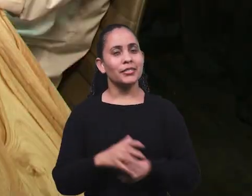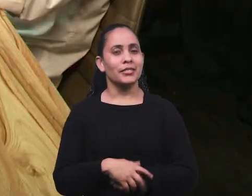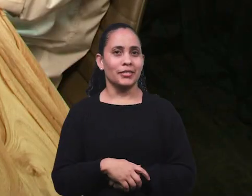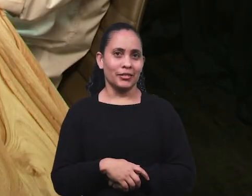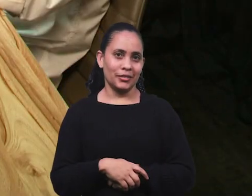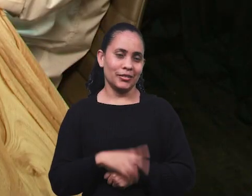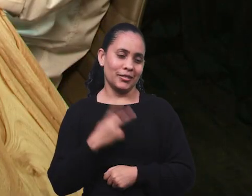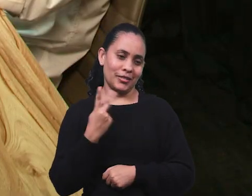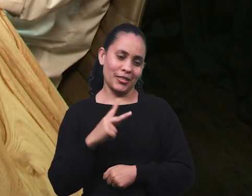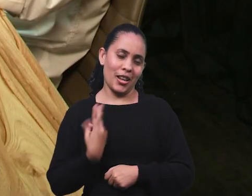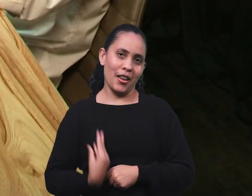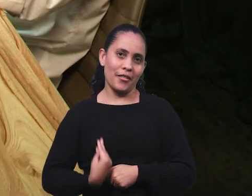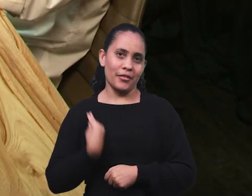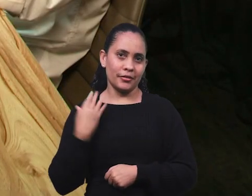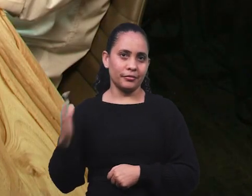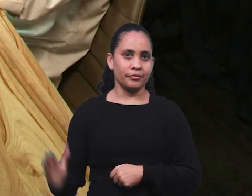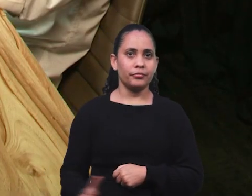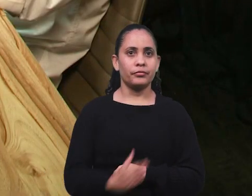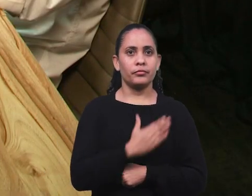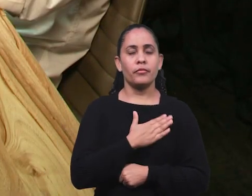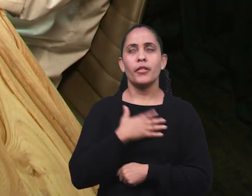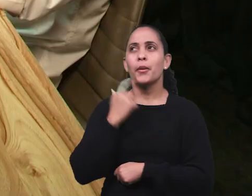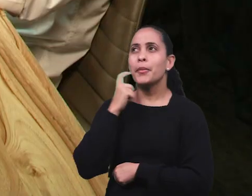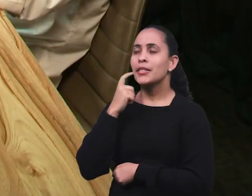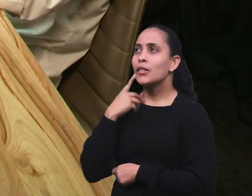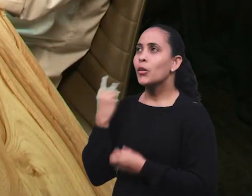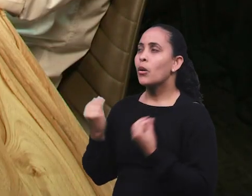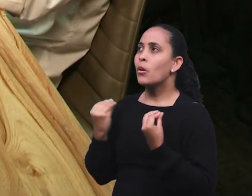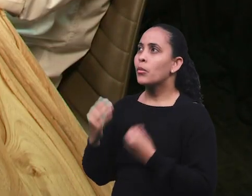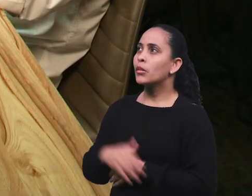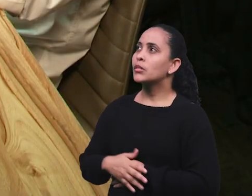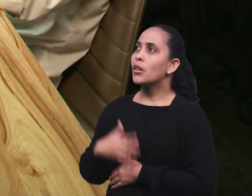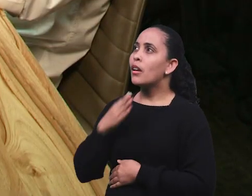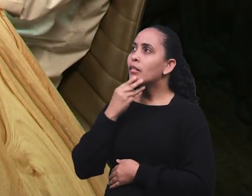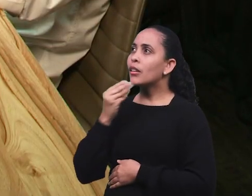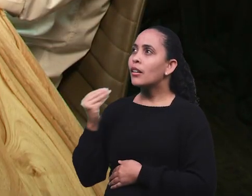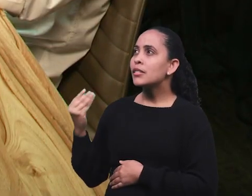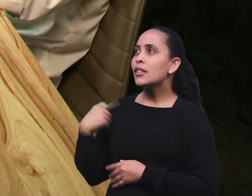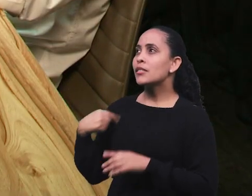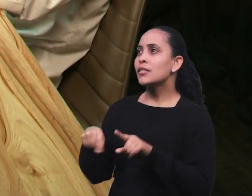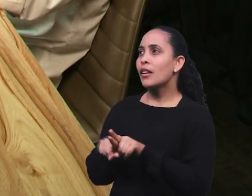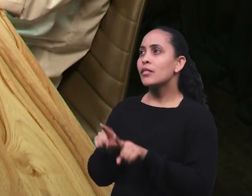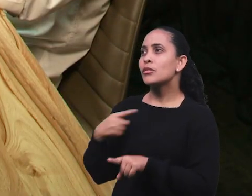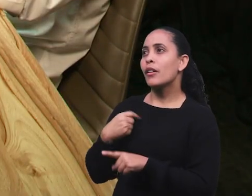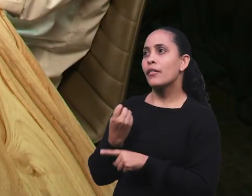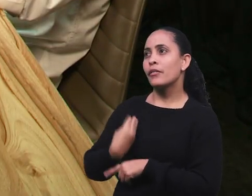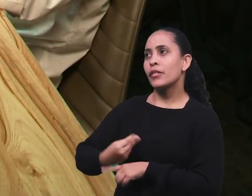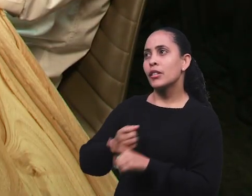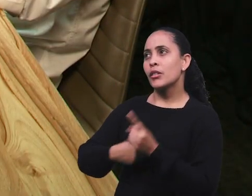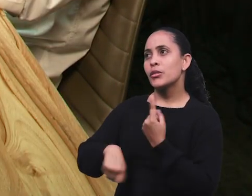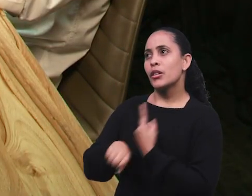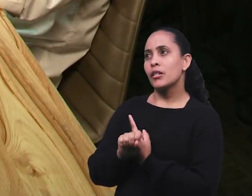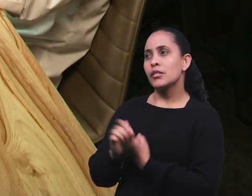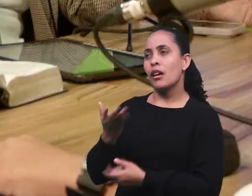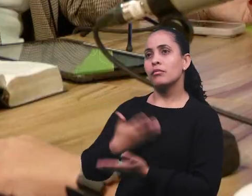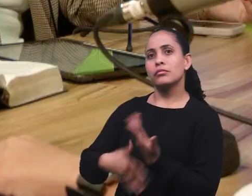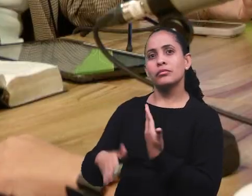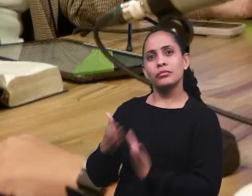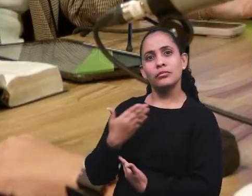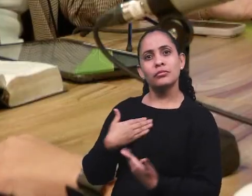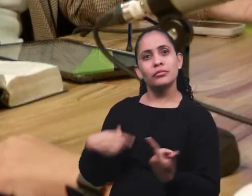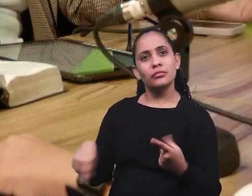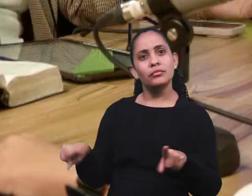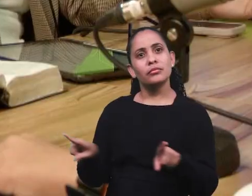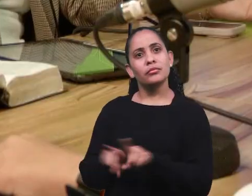posso imaginar. Glória a Jesus. Posso imaginar, porque os nossos adolescentes, eles têm a vida social, né, Mara? Sim, eles